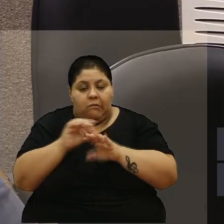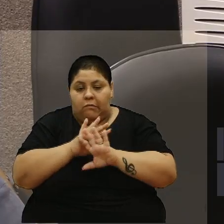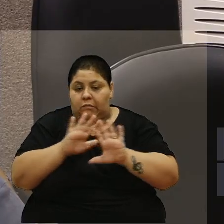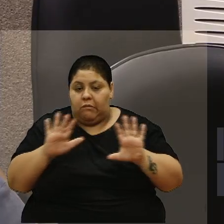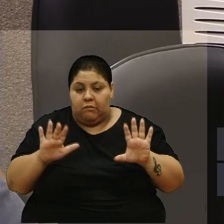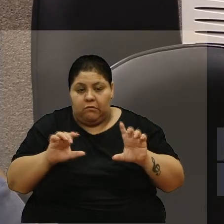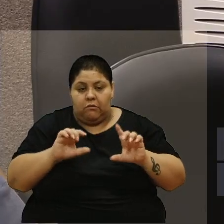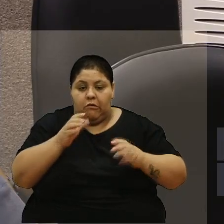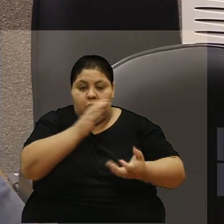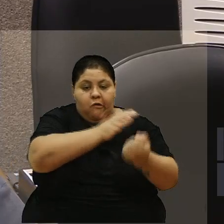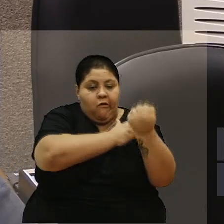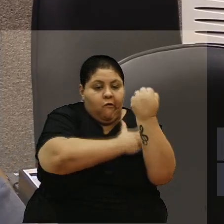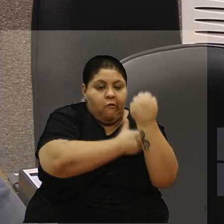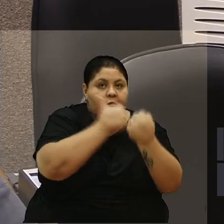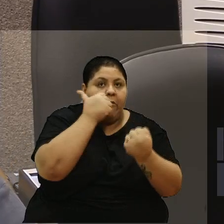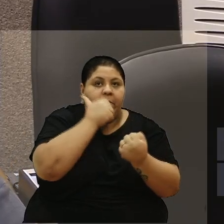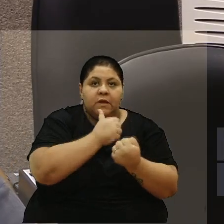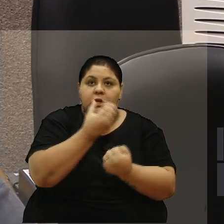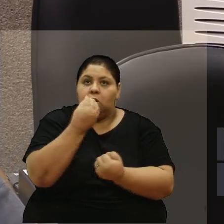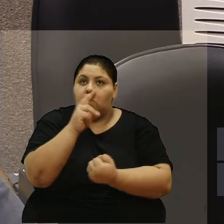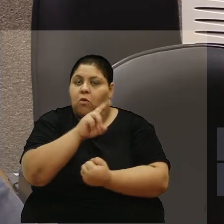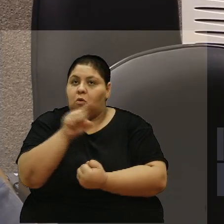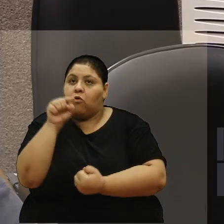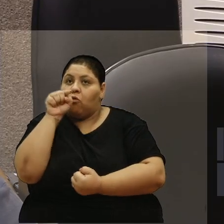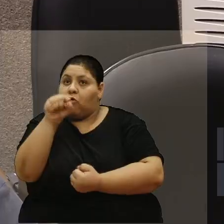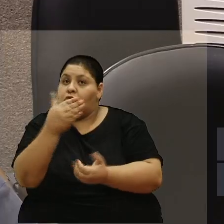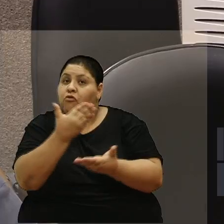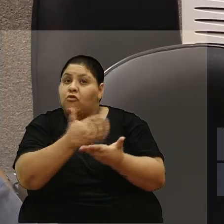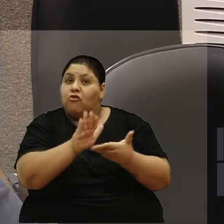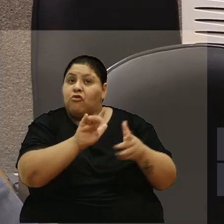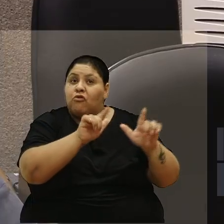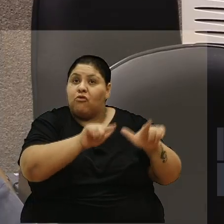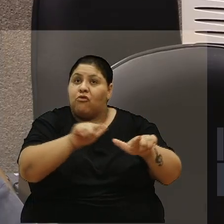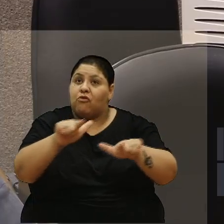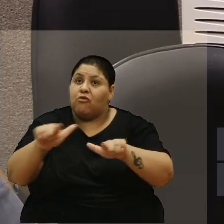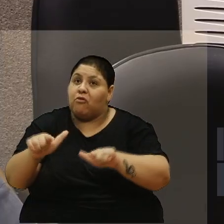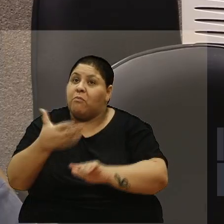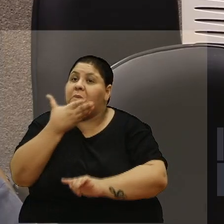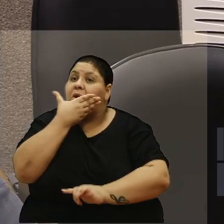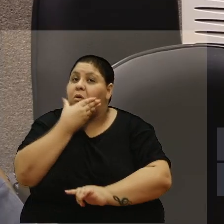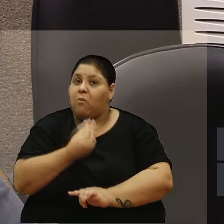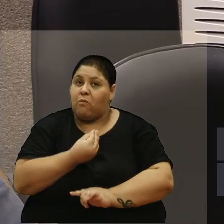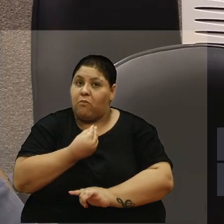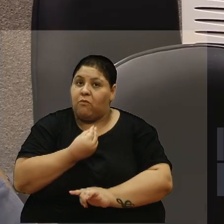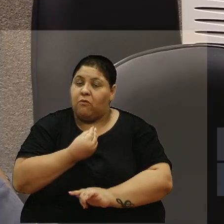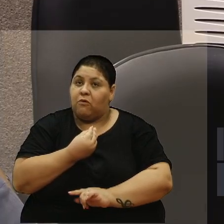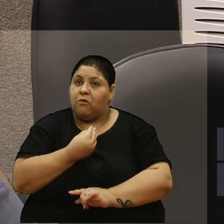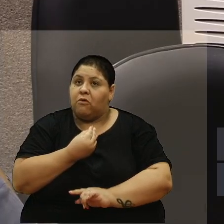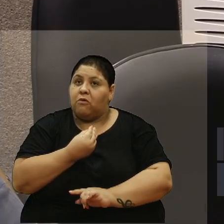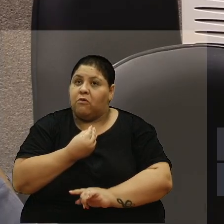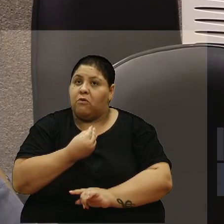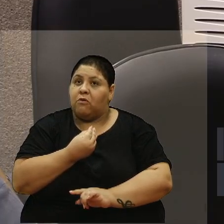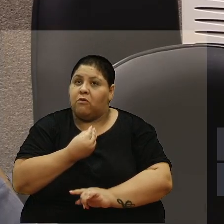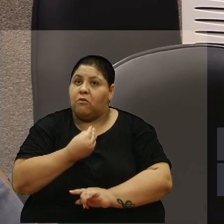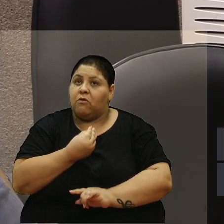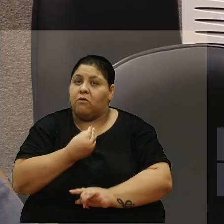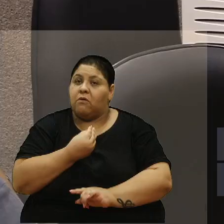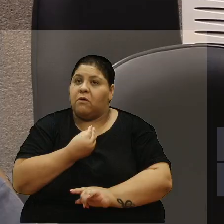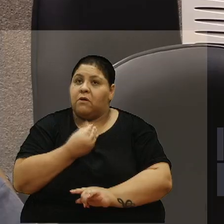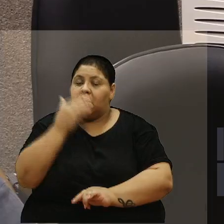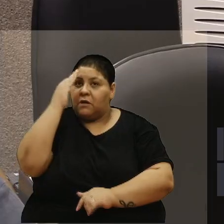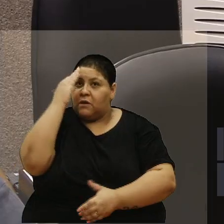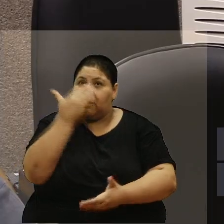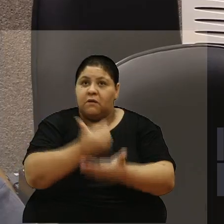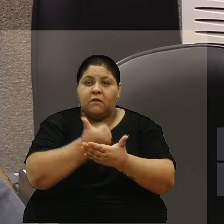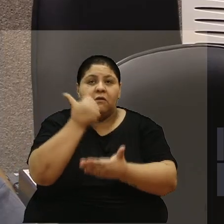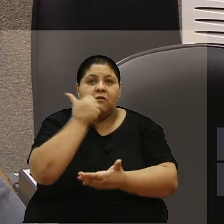causa feminista ou não. Vocês estão perdendo os espaços de vocês para homens que se intitulam mulheres,